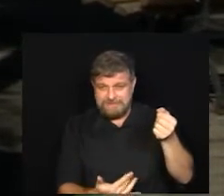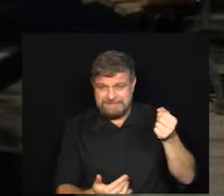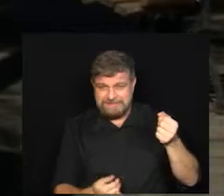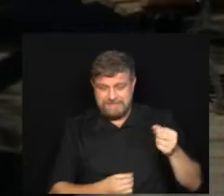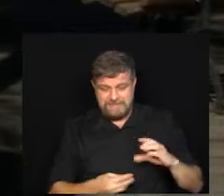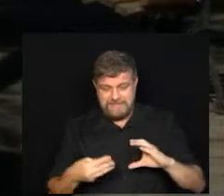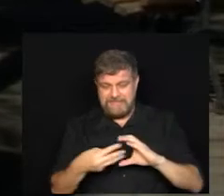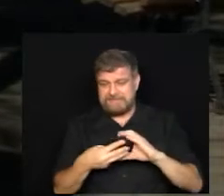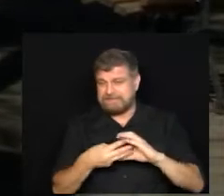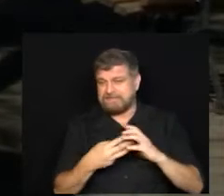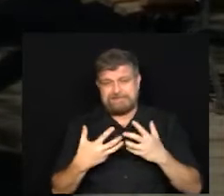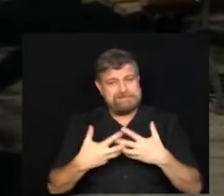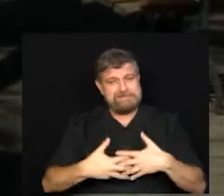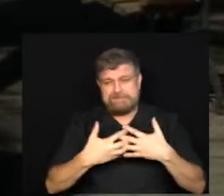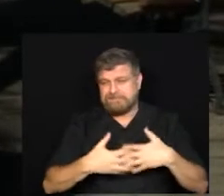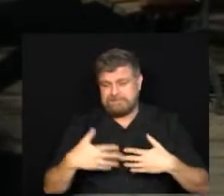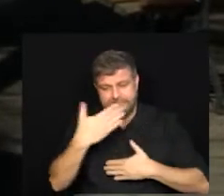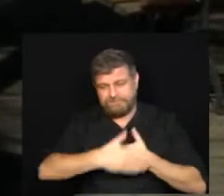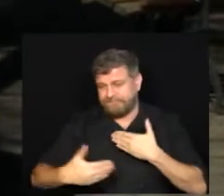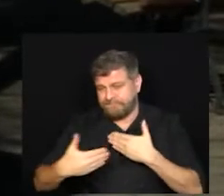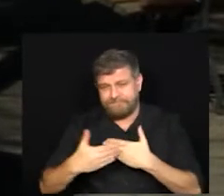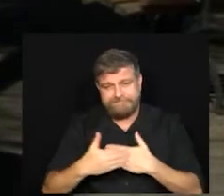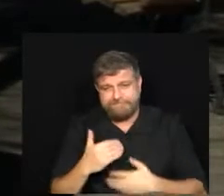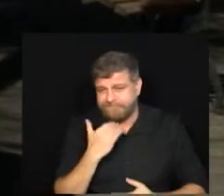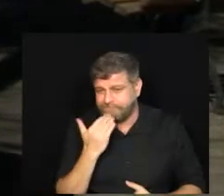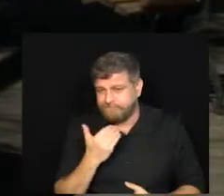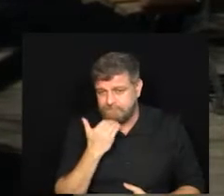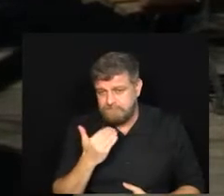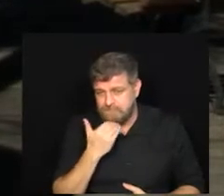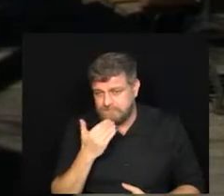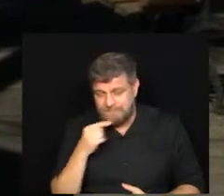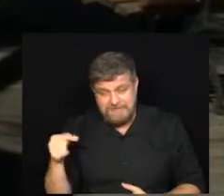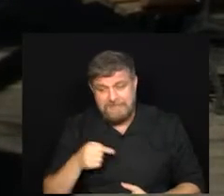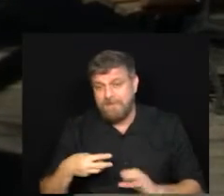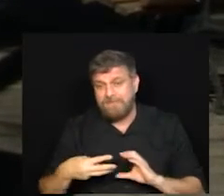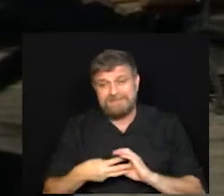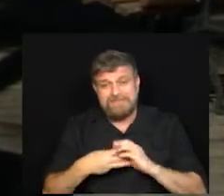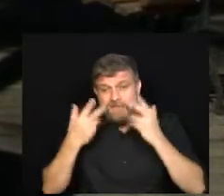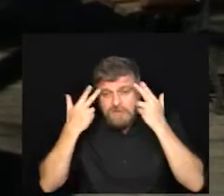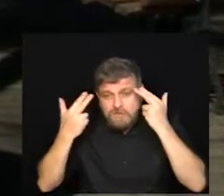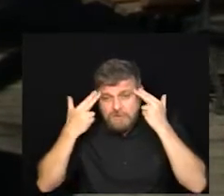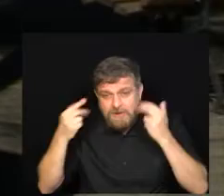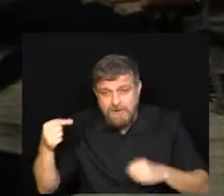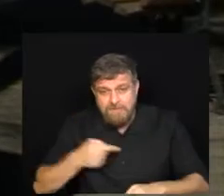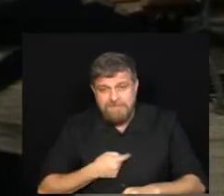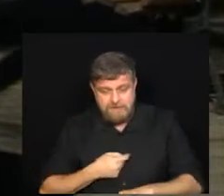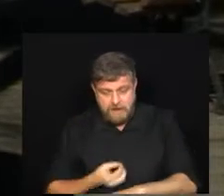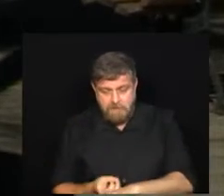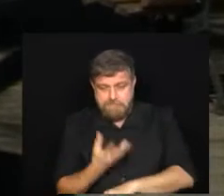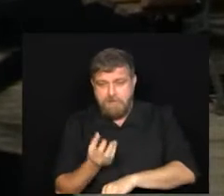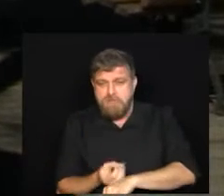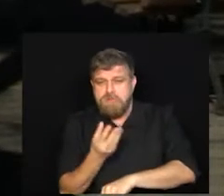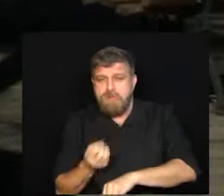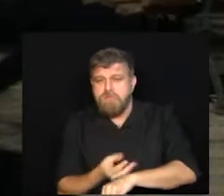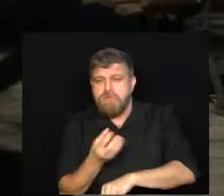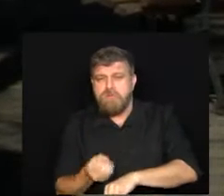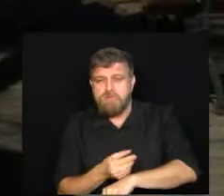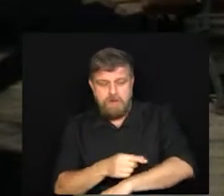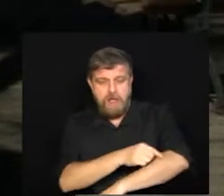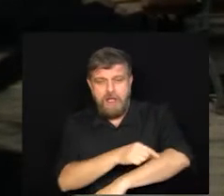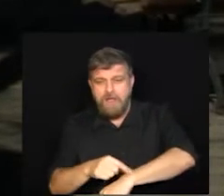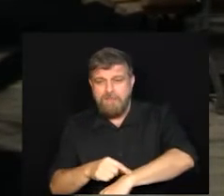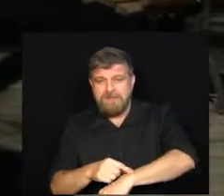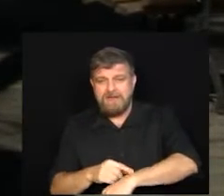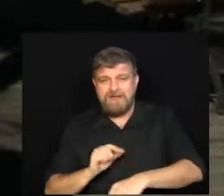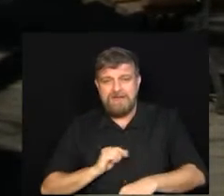imaturas elas não funcionam da mesma forma que uma célula normal. Só que a produção é tão grande que a medula acaba deixando de produzir